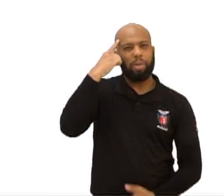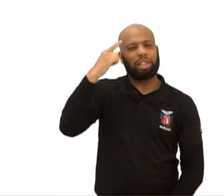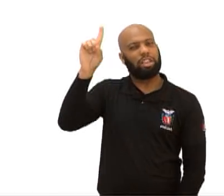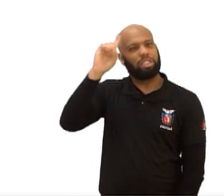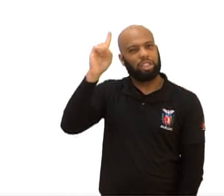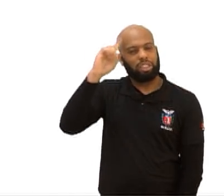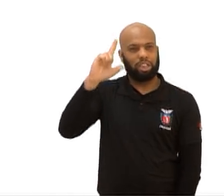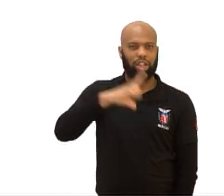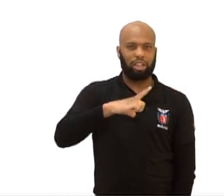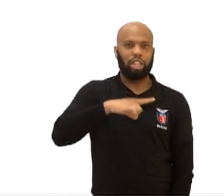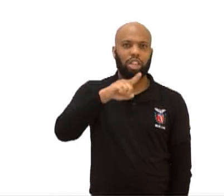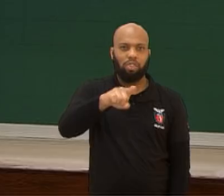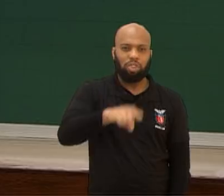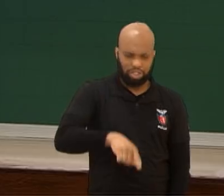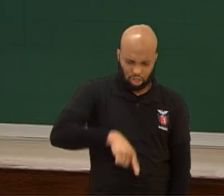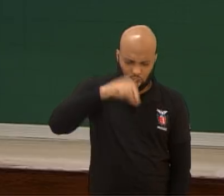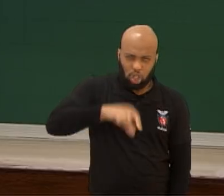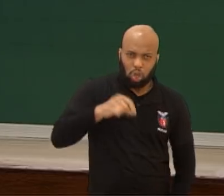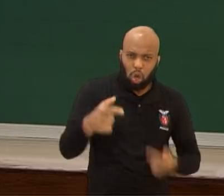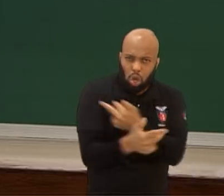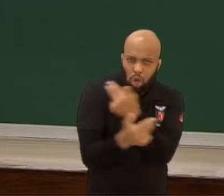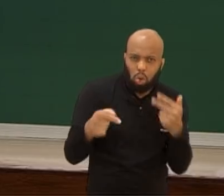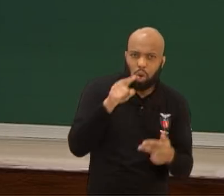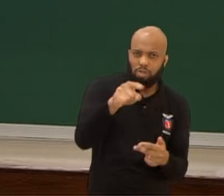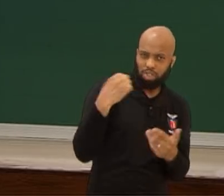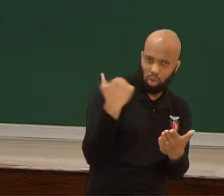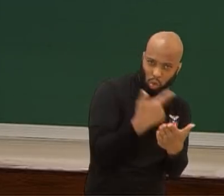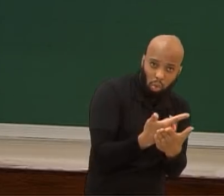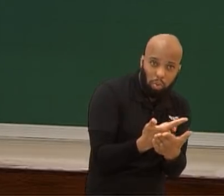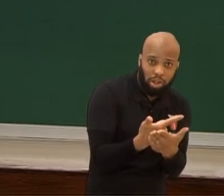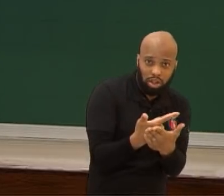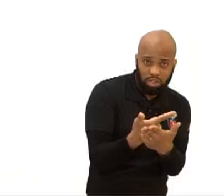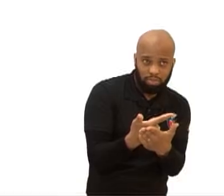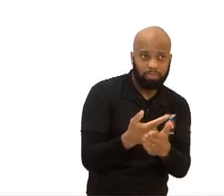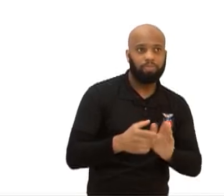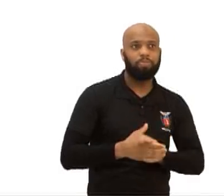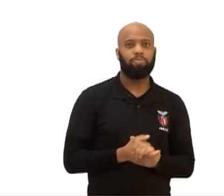dia. Você costuma escolher os produtos que você consome?